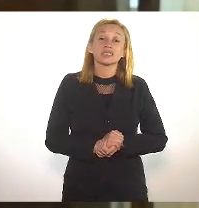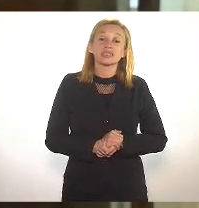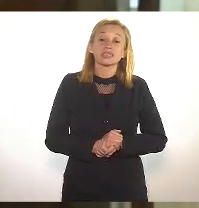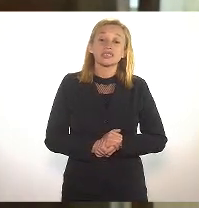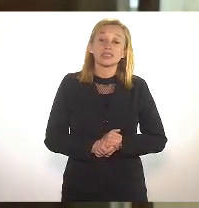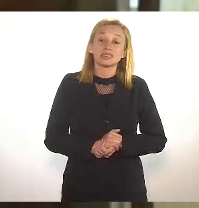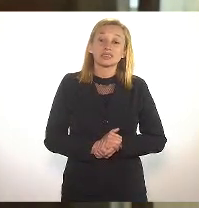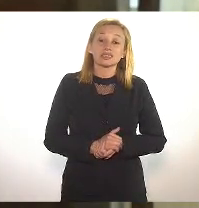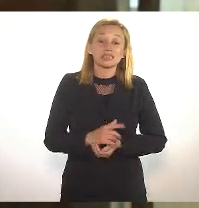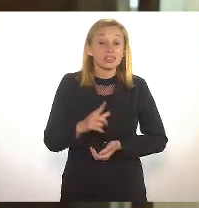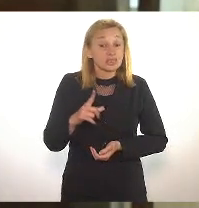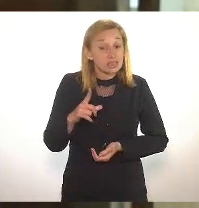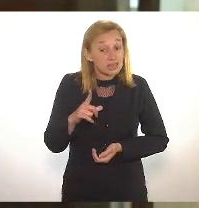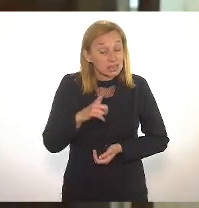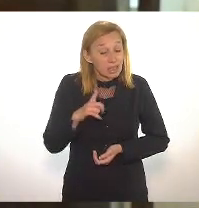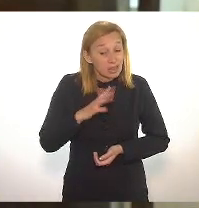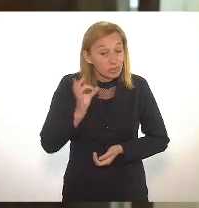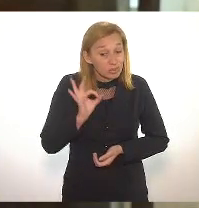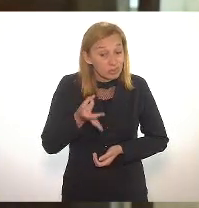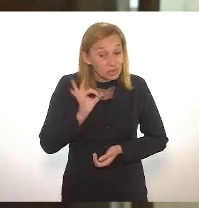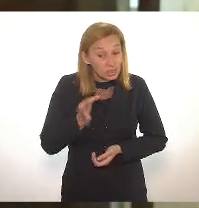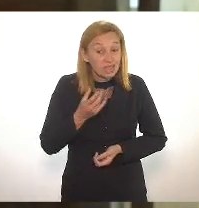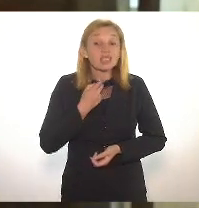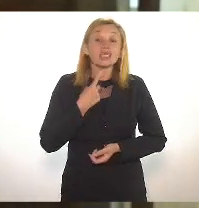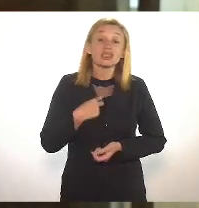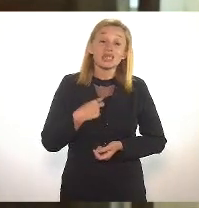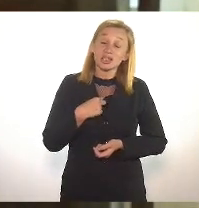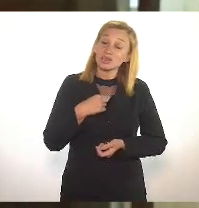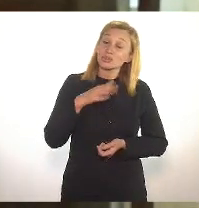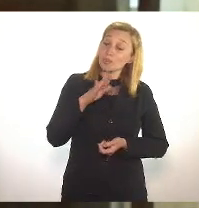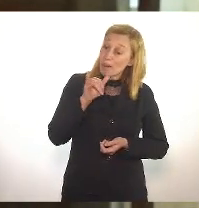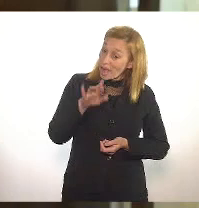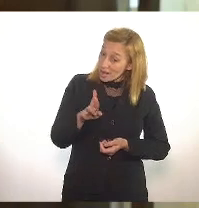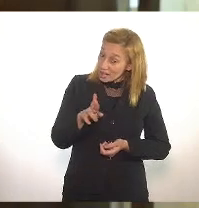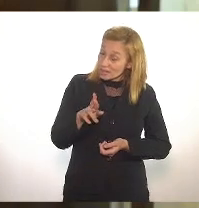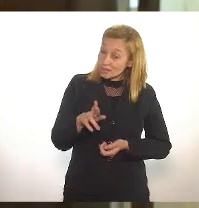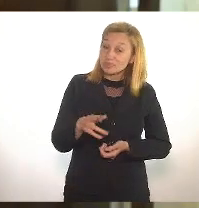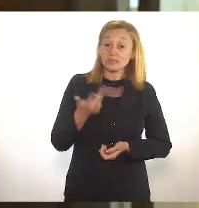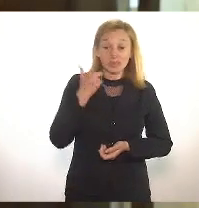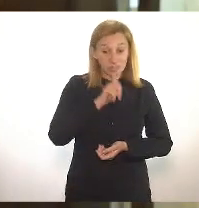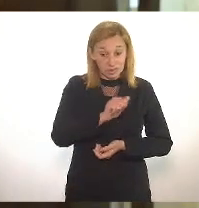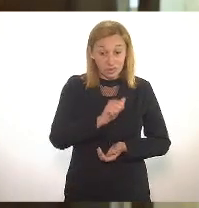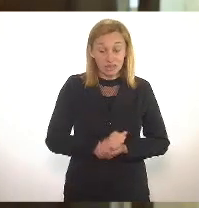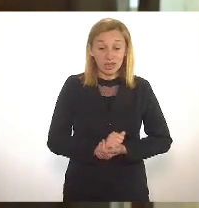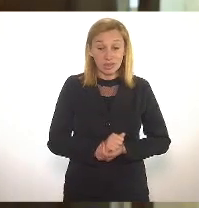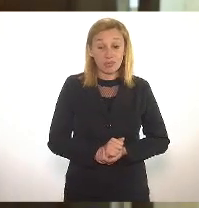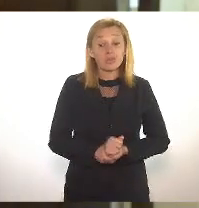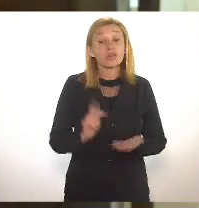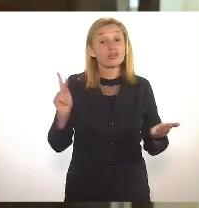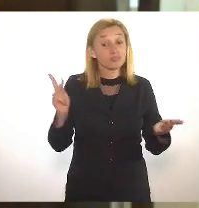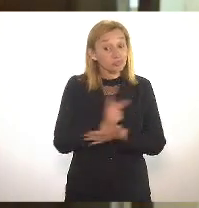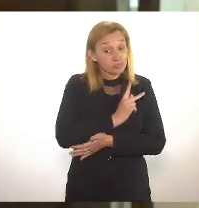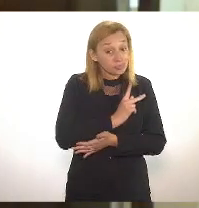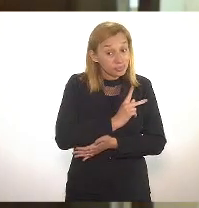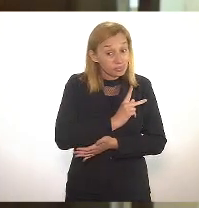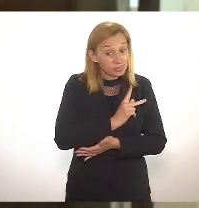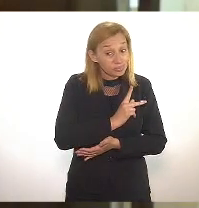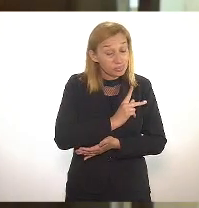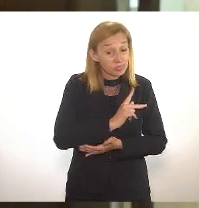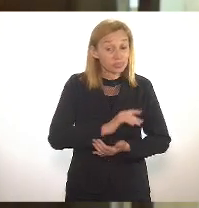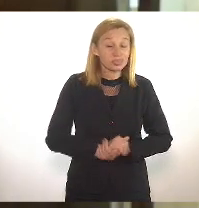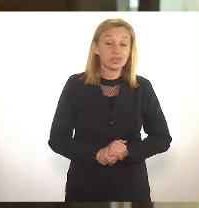certo favoritismo a favor do Biden. E, quando isso passa a acontecer,